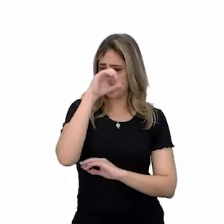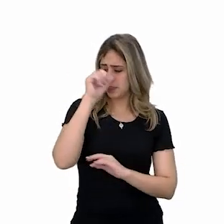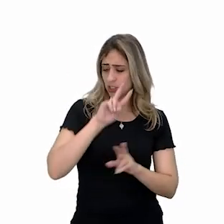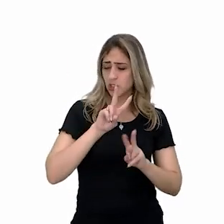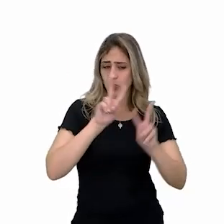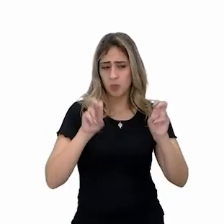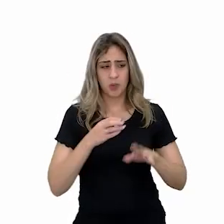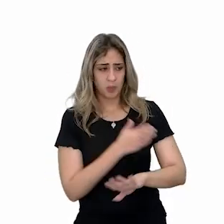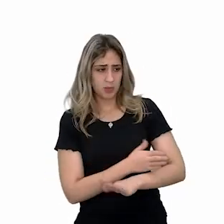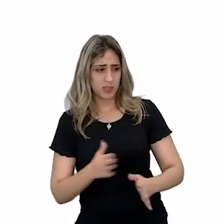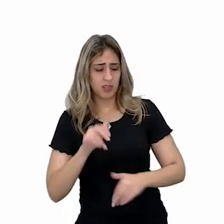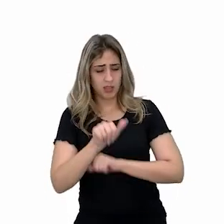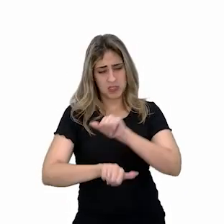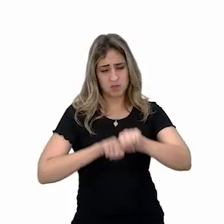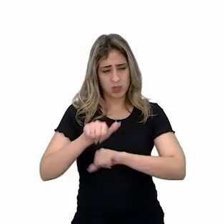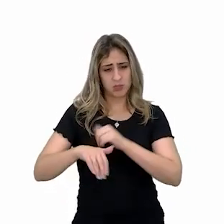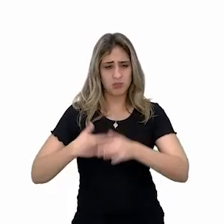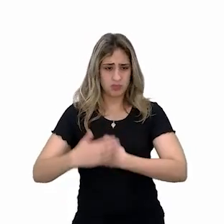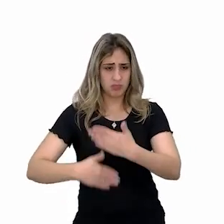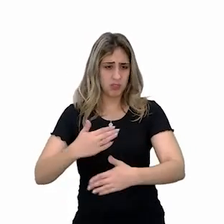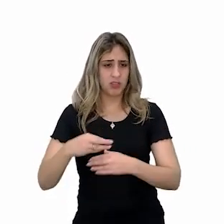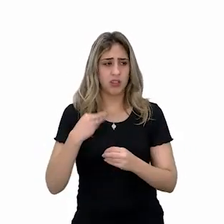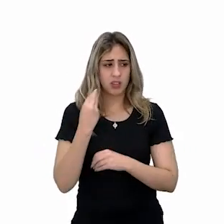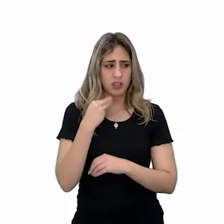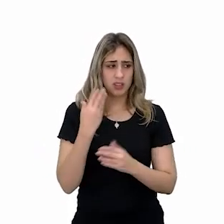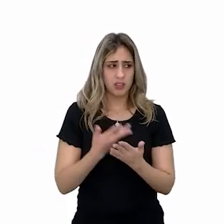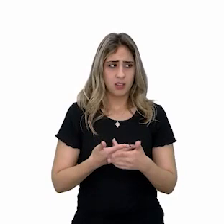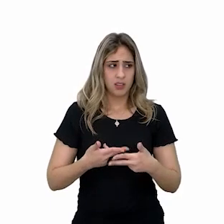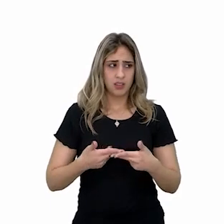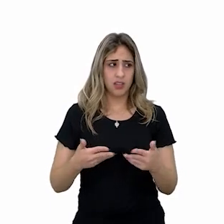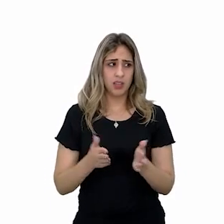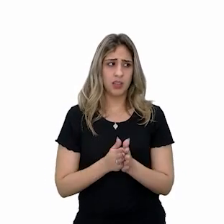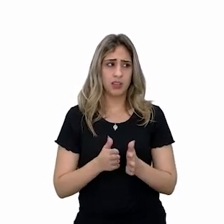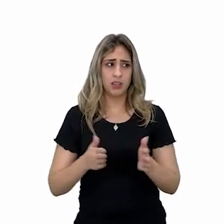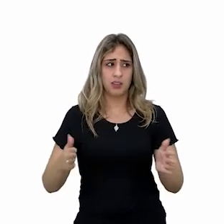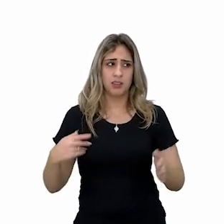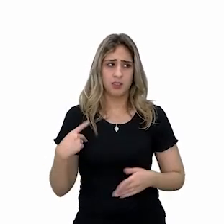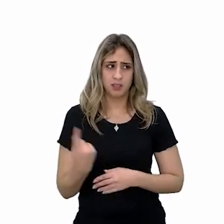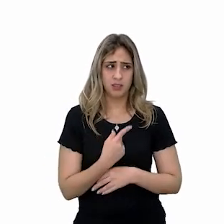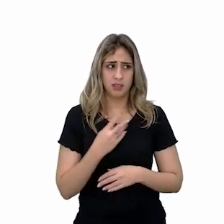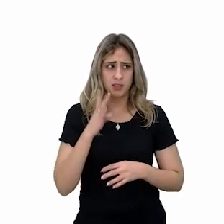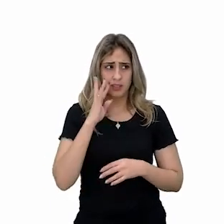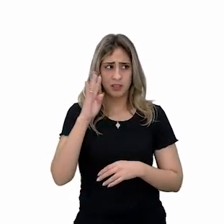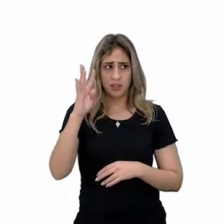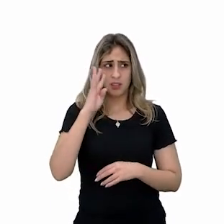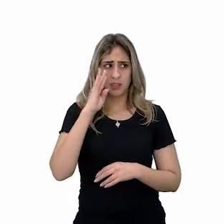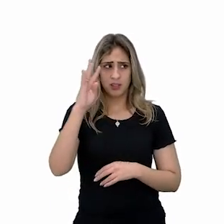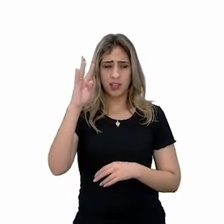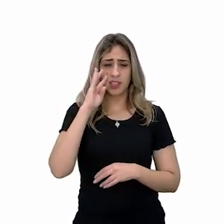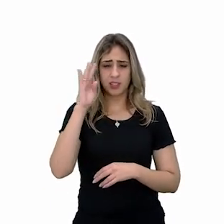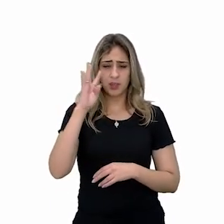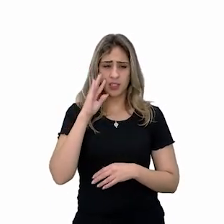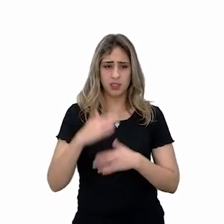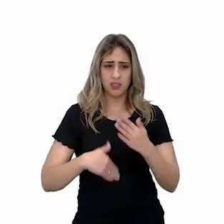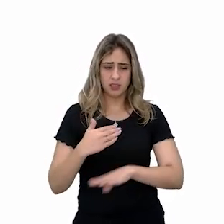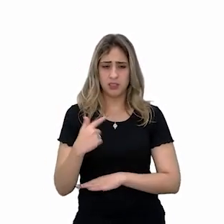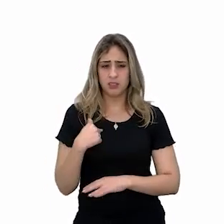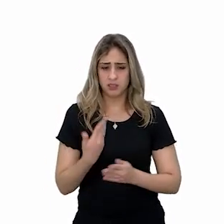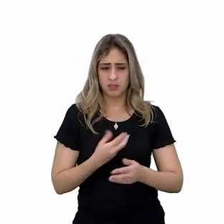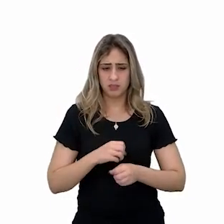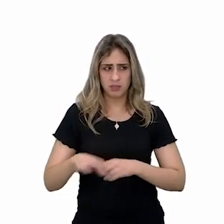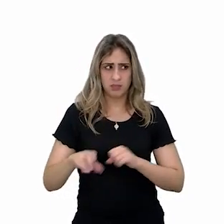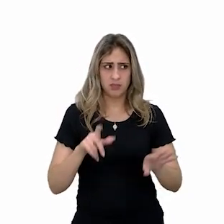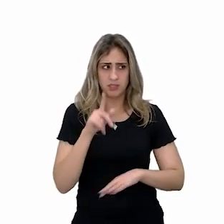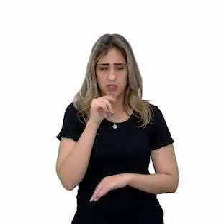os processos e transformações envolvidos no tratamento de água, e também fazer uma reflexão sobre o consumo e desperdício de